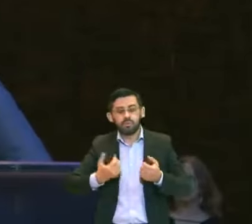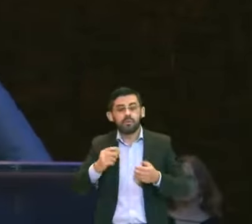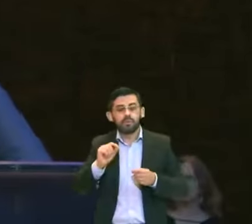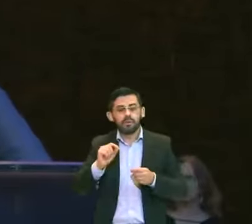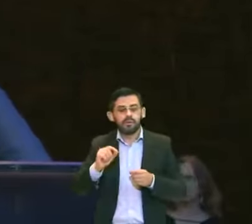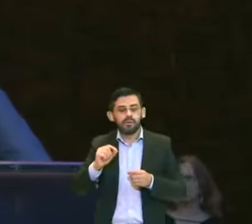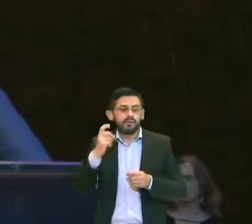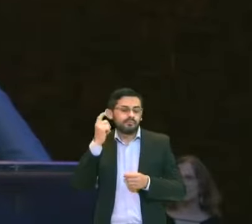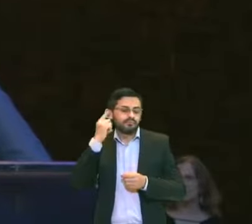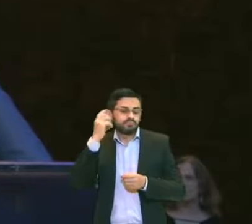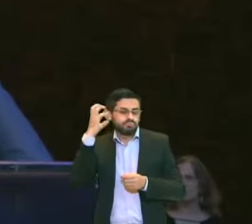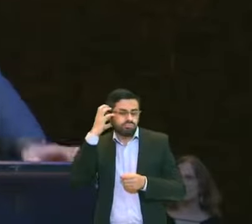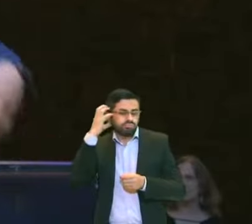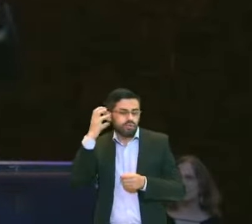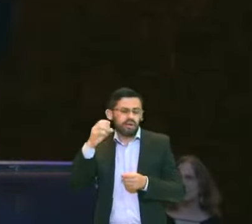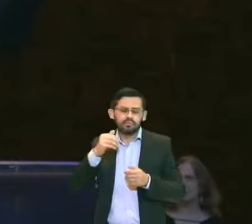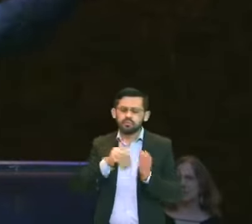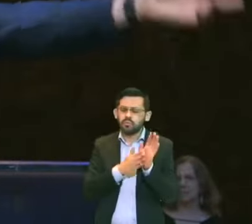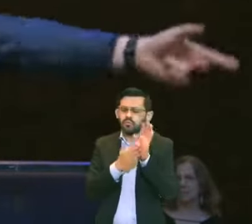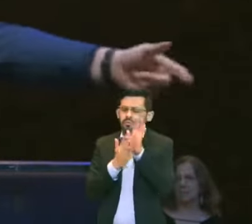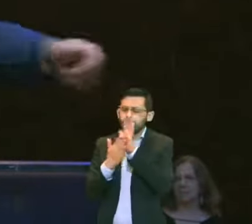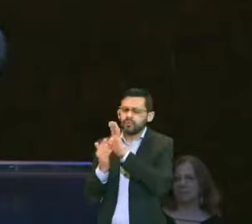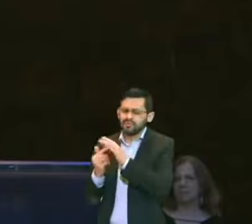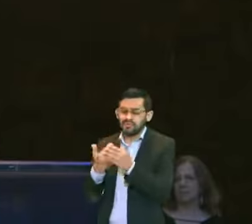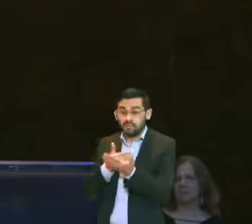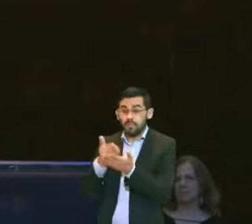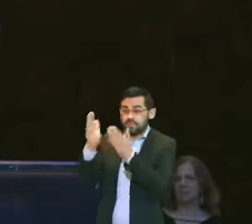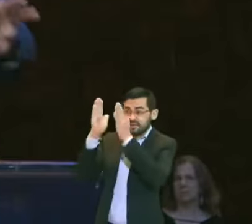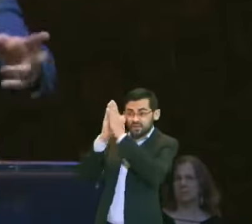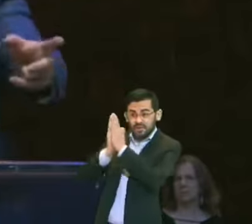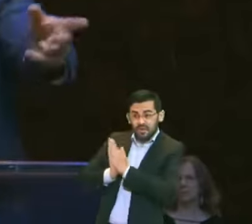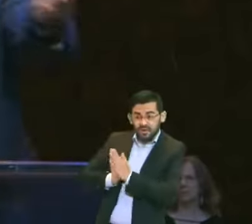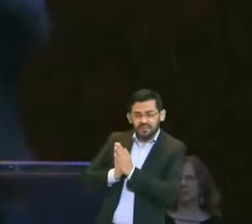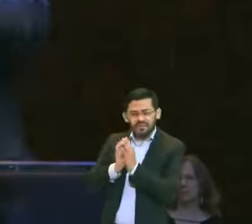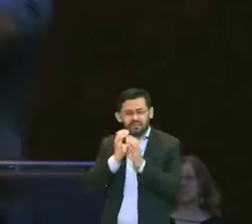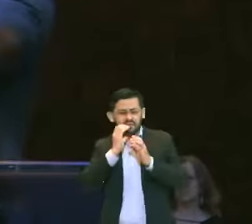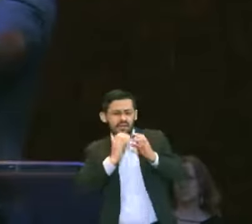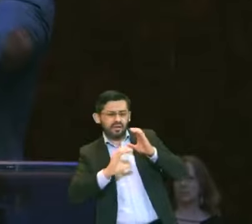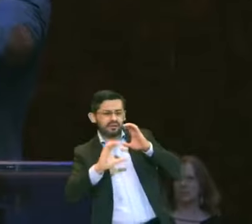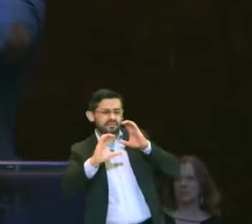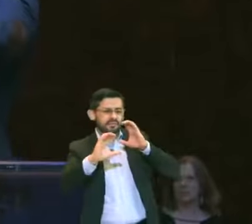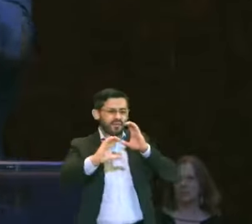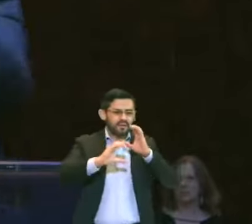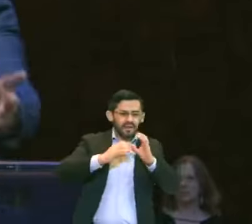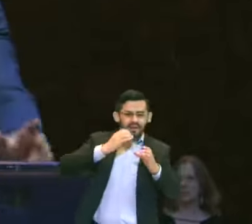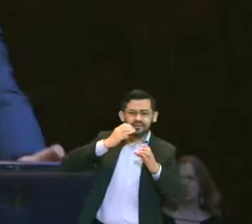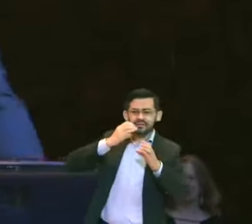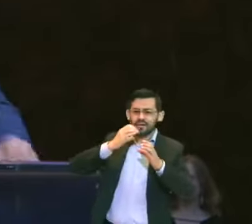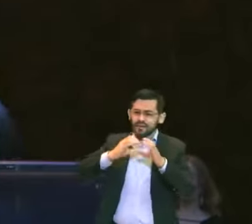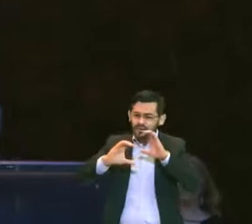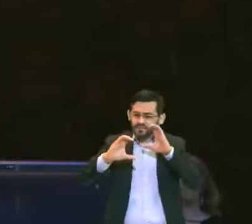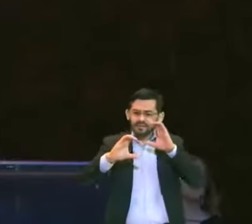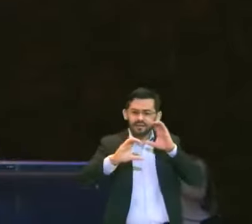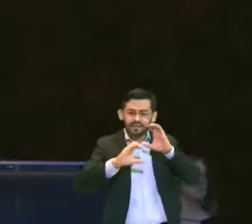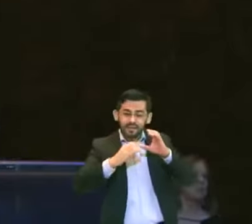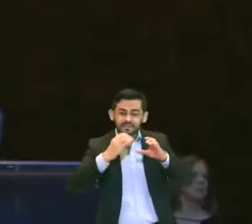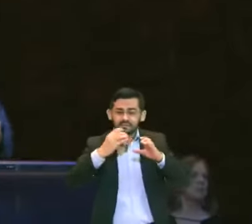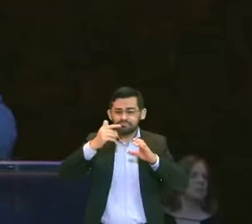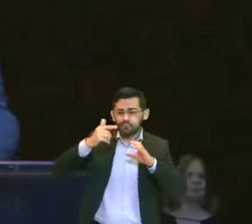ao Senhor. Enquanto ele está adorando, canta uma música, e outra também, e vem mais outra.